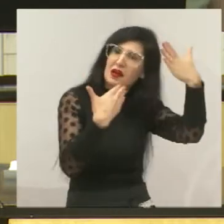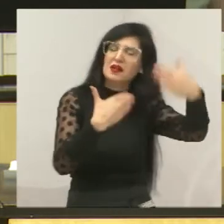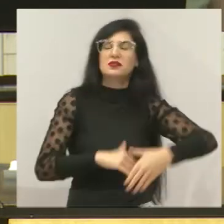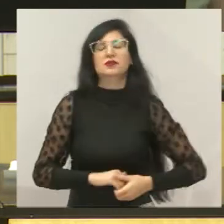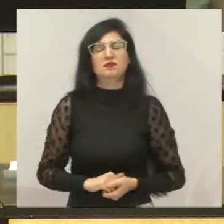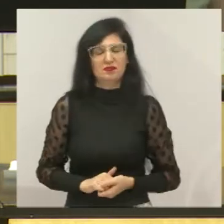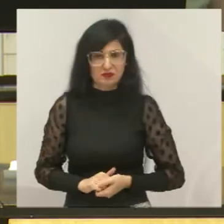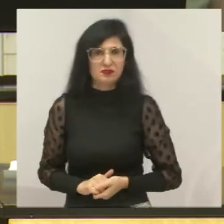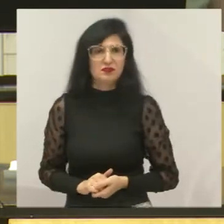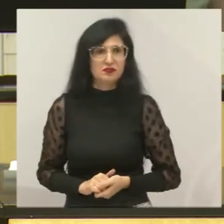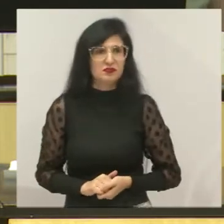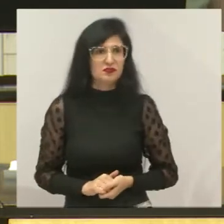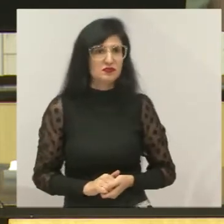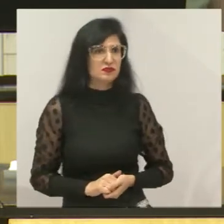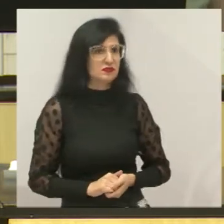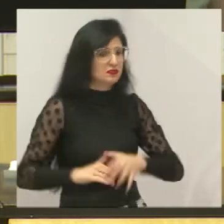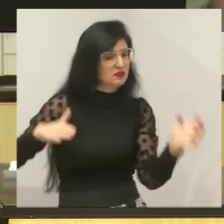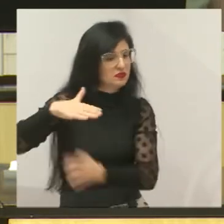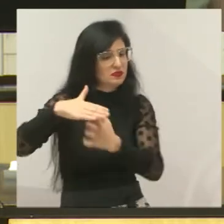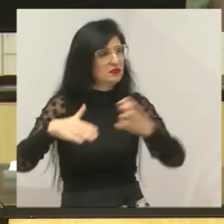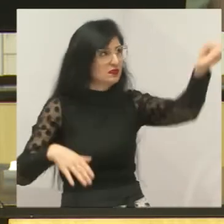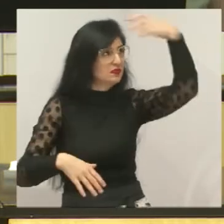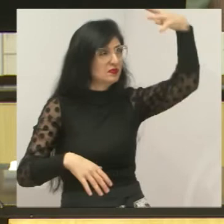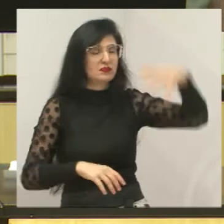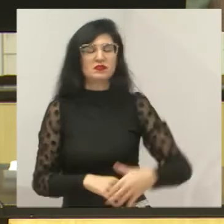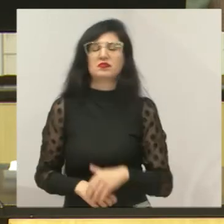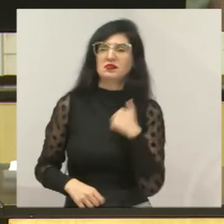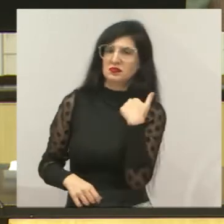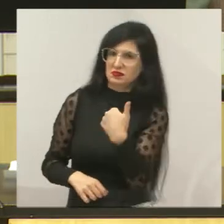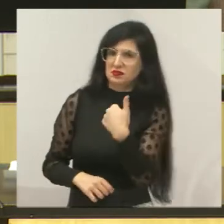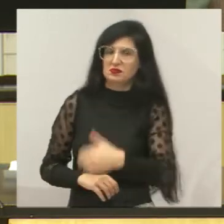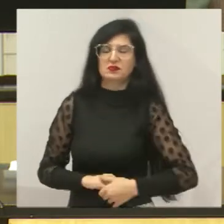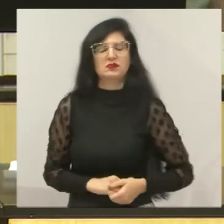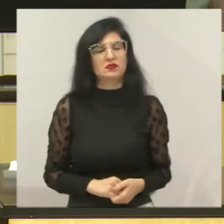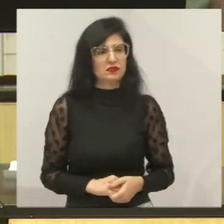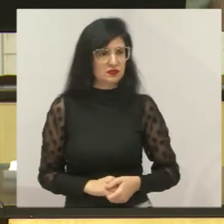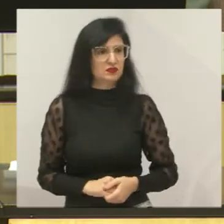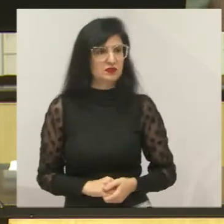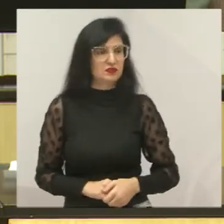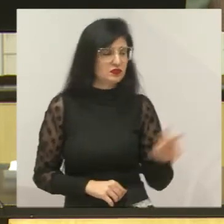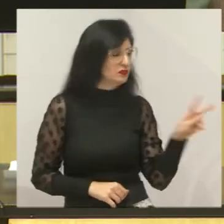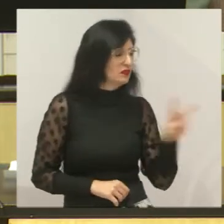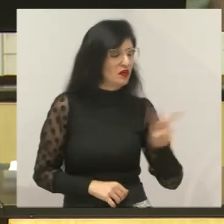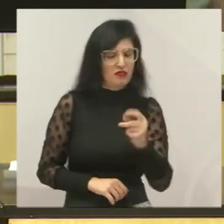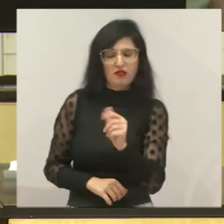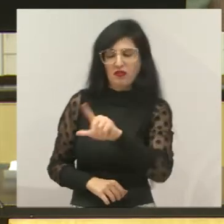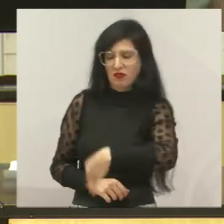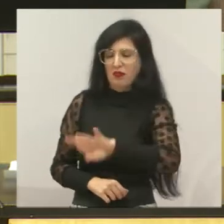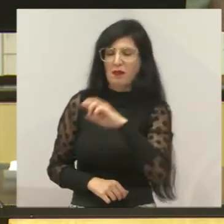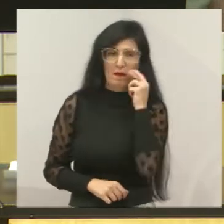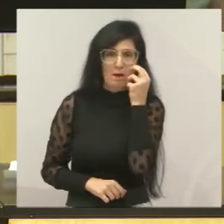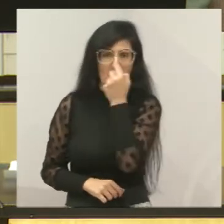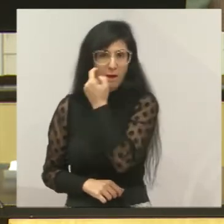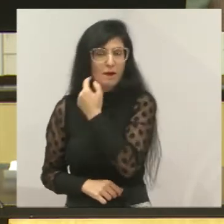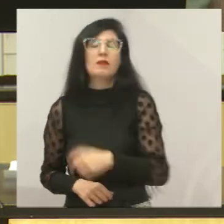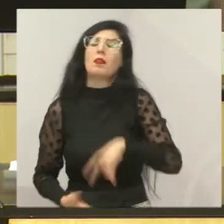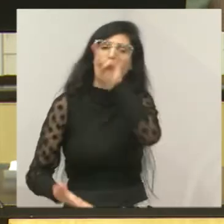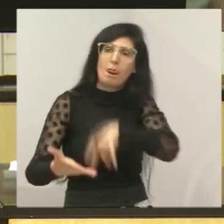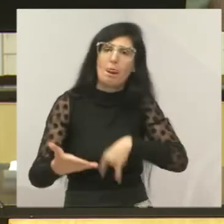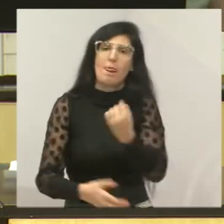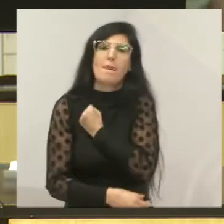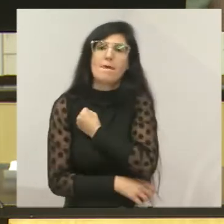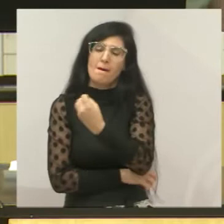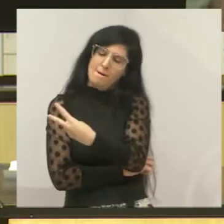e aos prestes desta concessionária, antecipando o agradecimento pela atenção dispensada, subscrevemos. Vereador Valmir Parque do Meia Lua. Requerimento